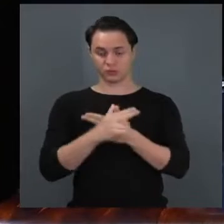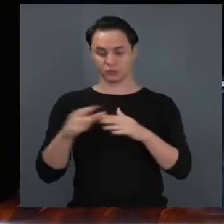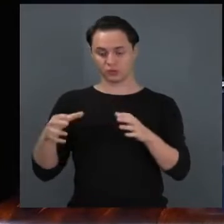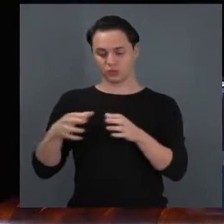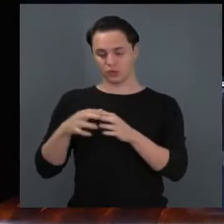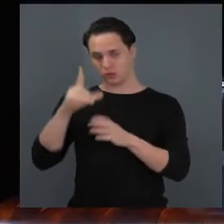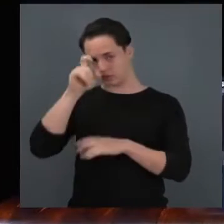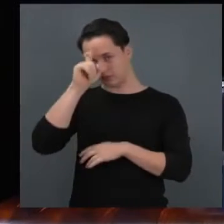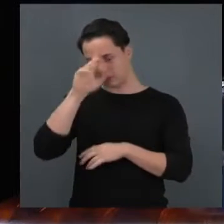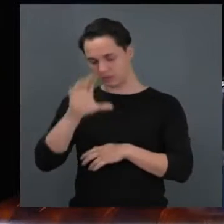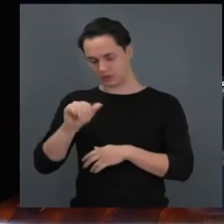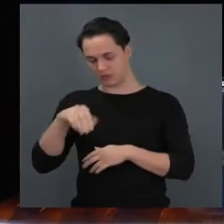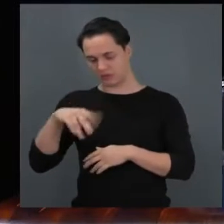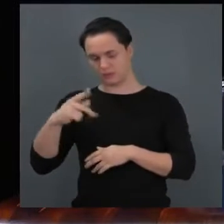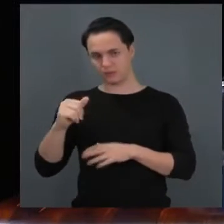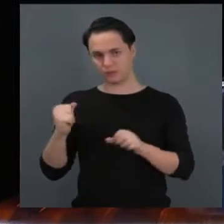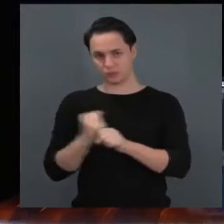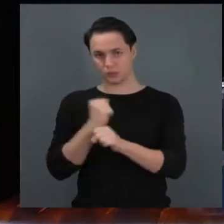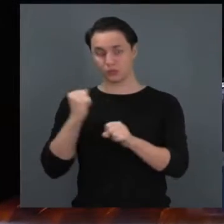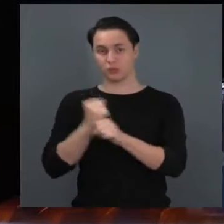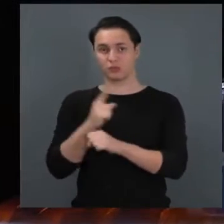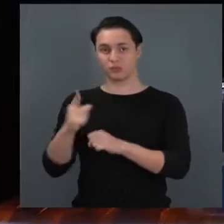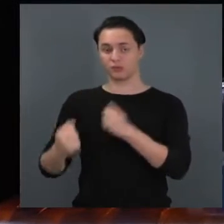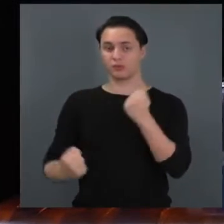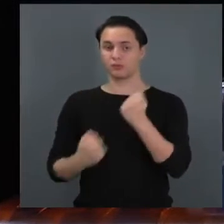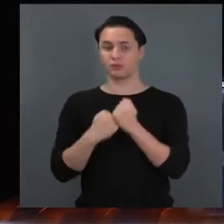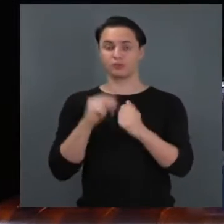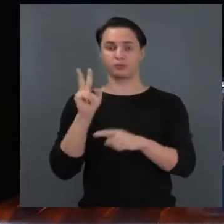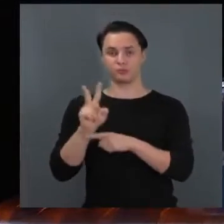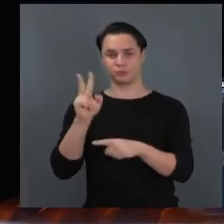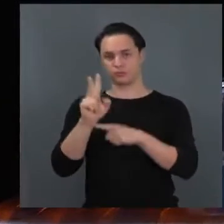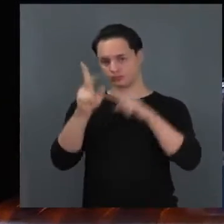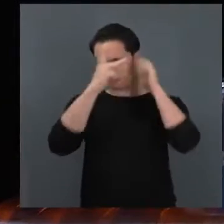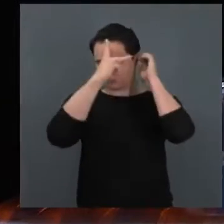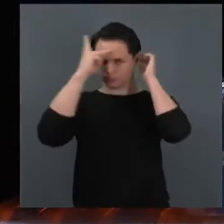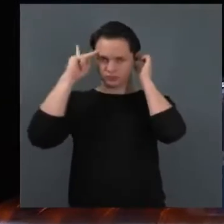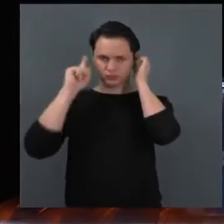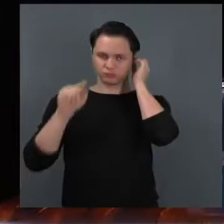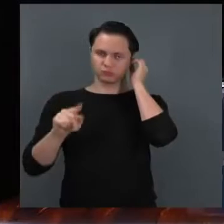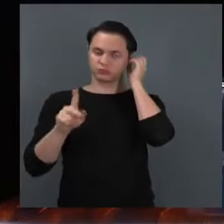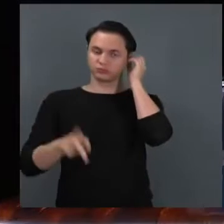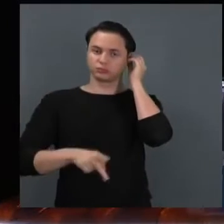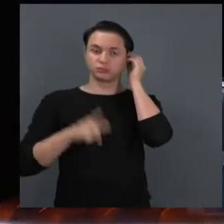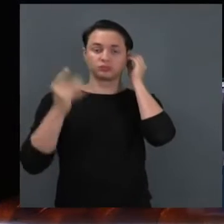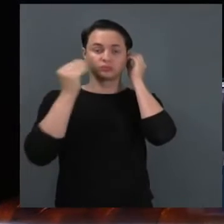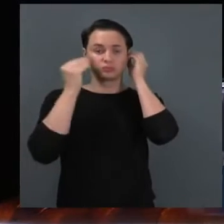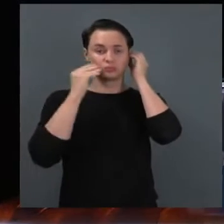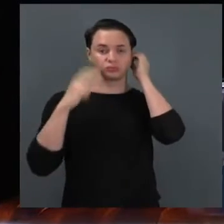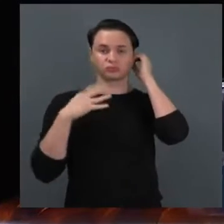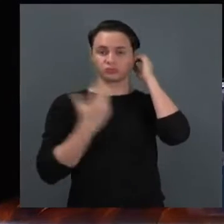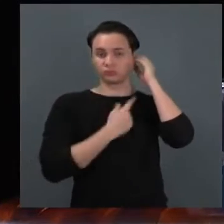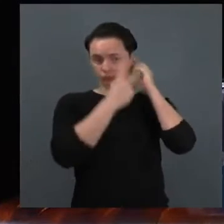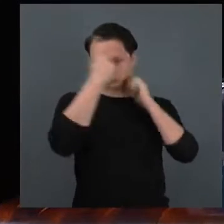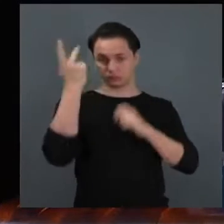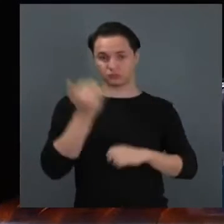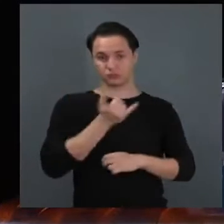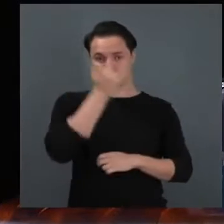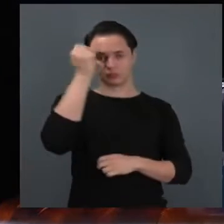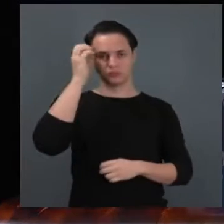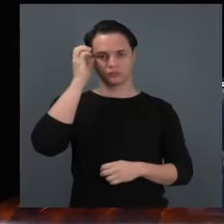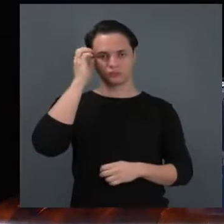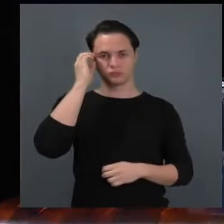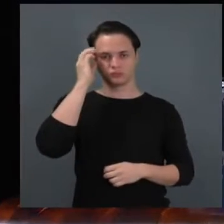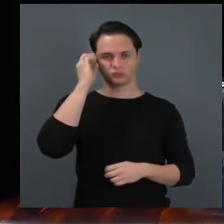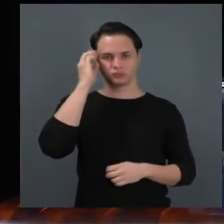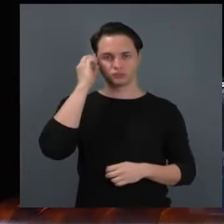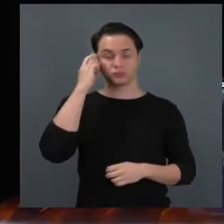tem 2, 3 instalados, apoiando e protegendo e tentando salvar as vítimas das enchentes.